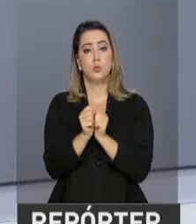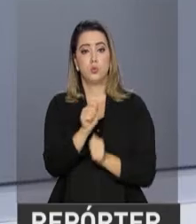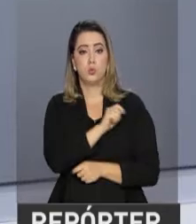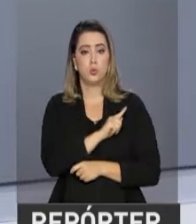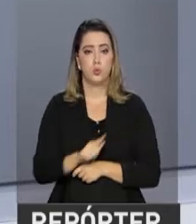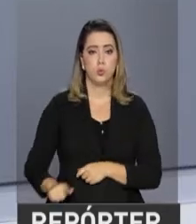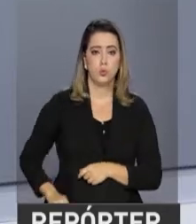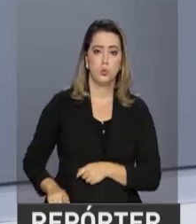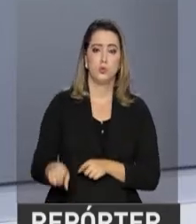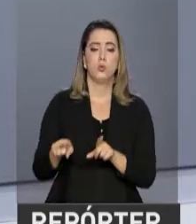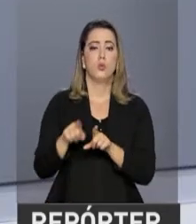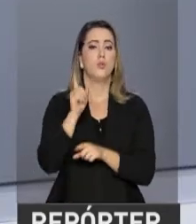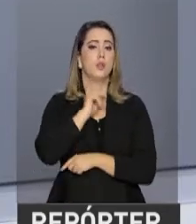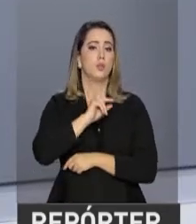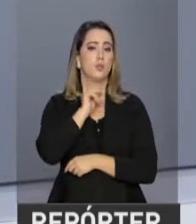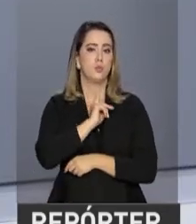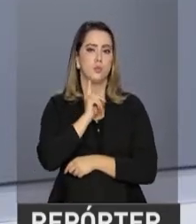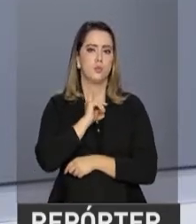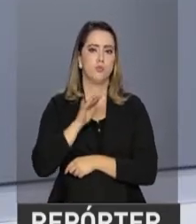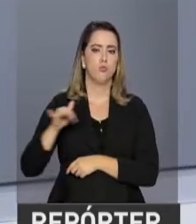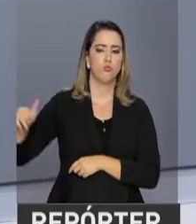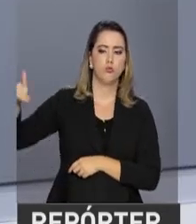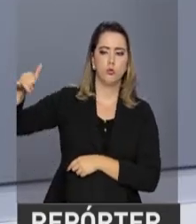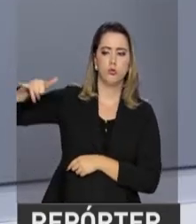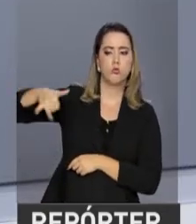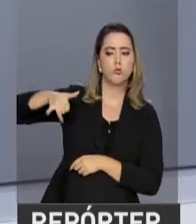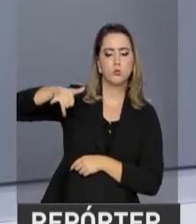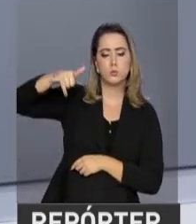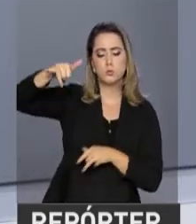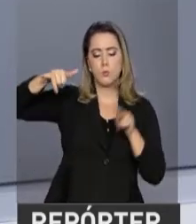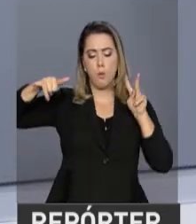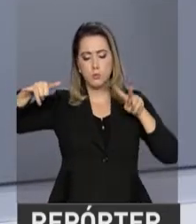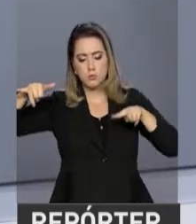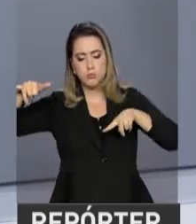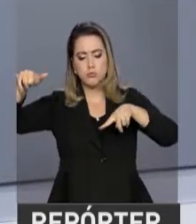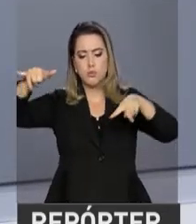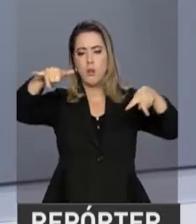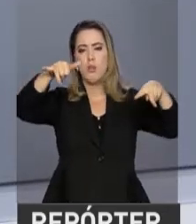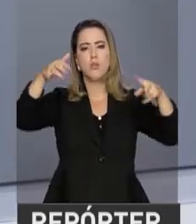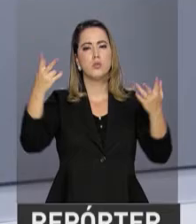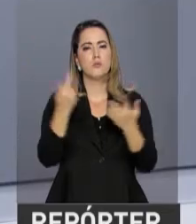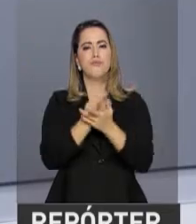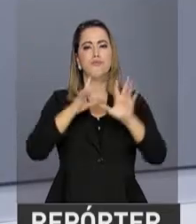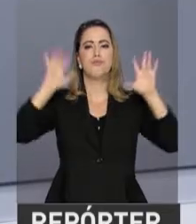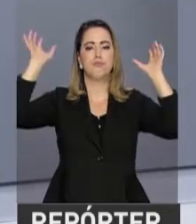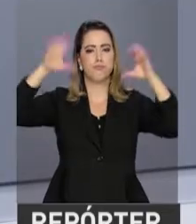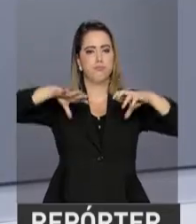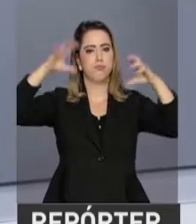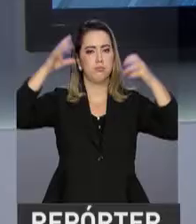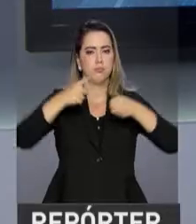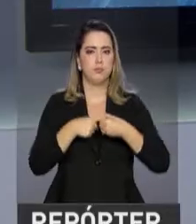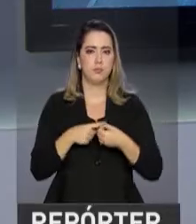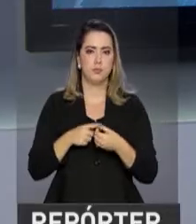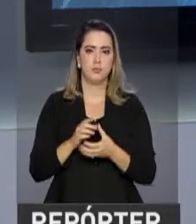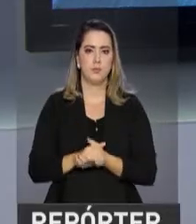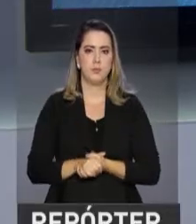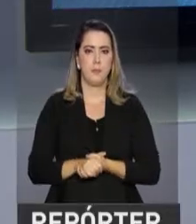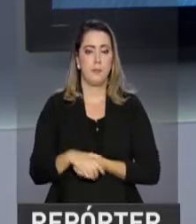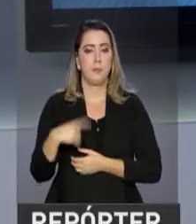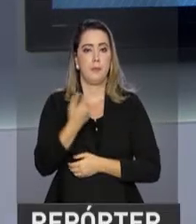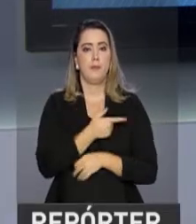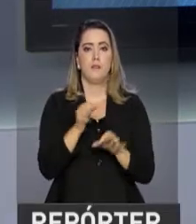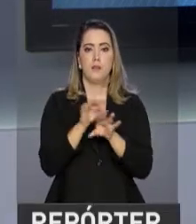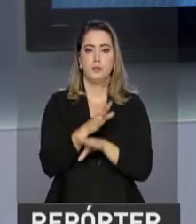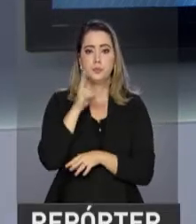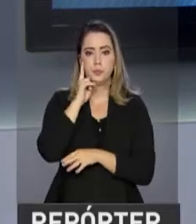governador mineiro fernando pimentel fizeram sobrevoo das áreas para verificar o impacto das chuvas nas cidades nós